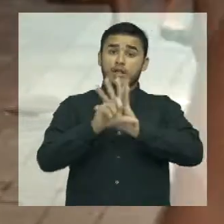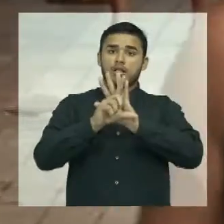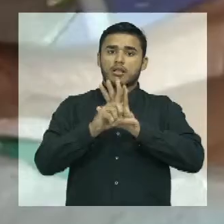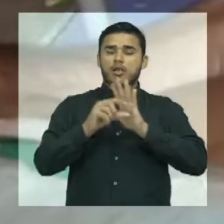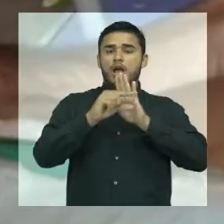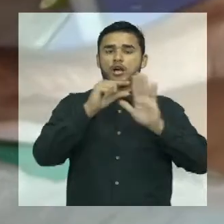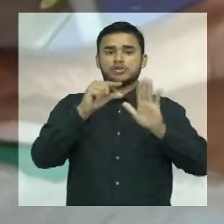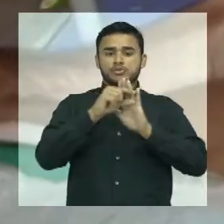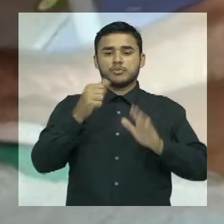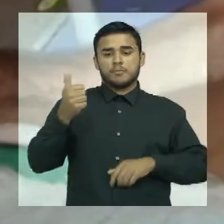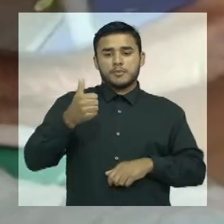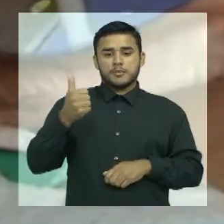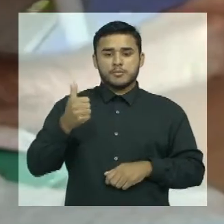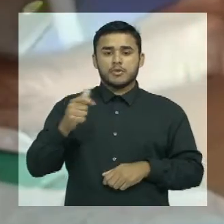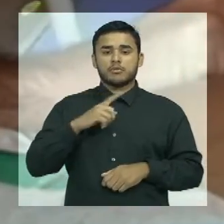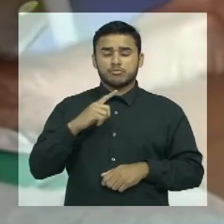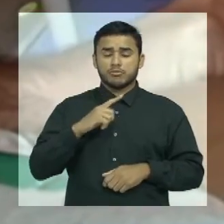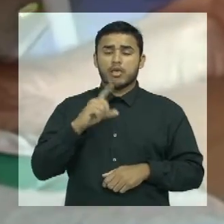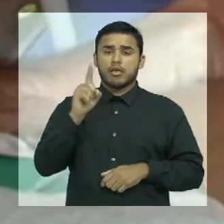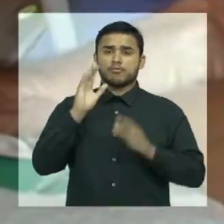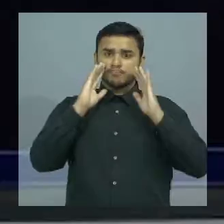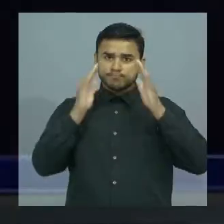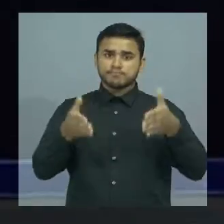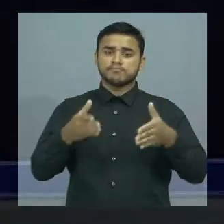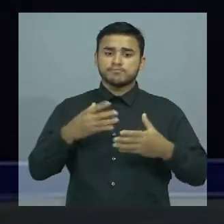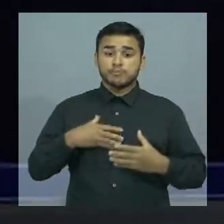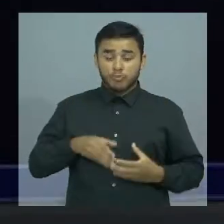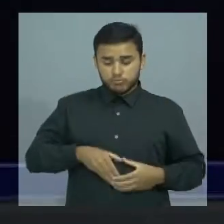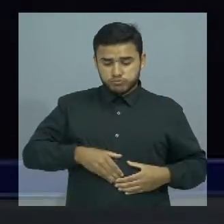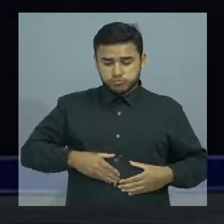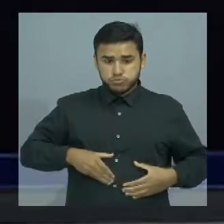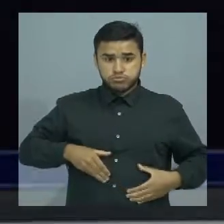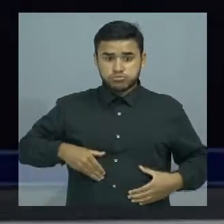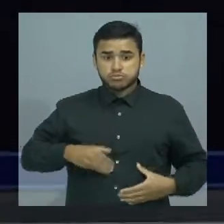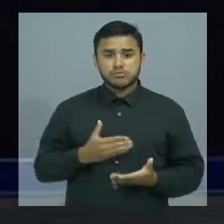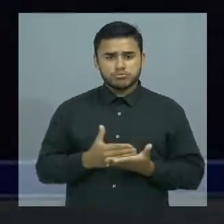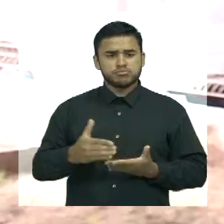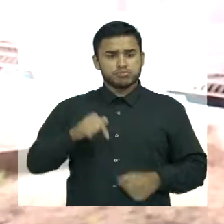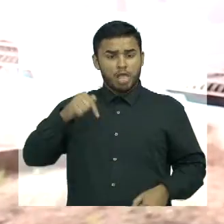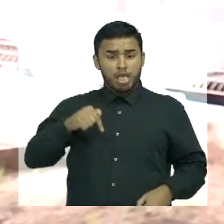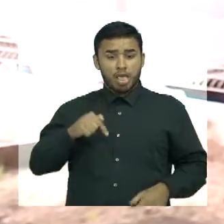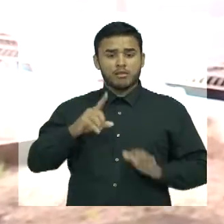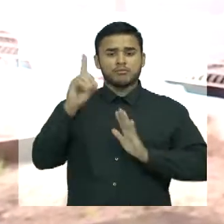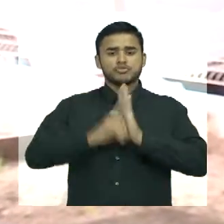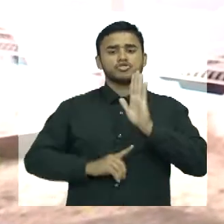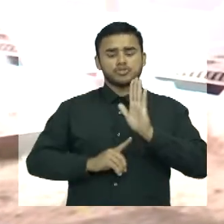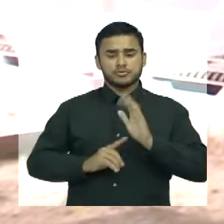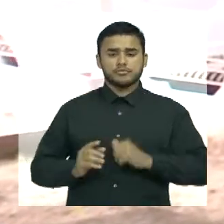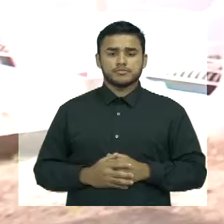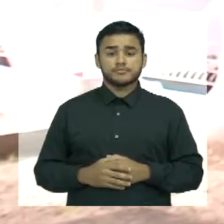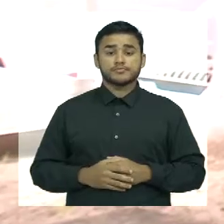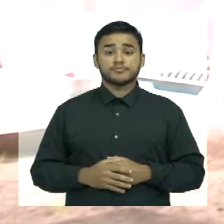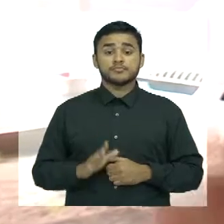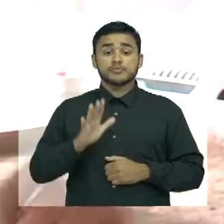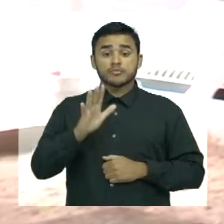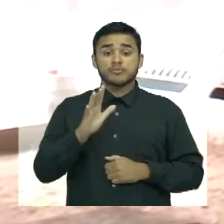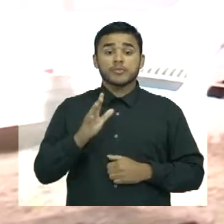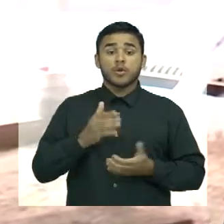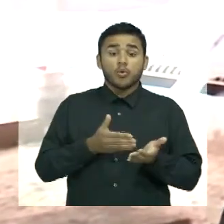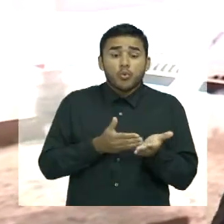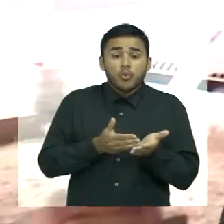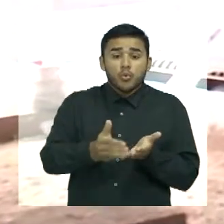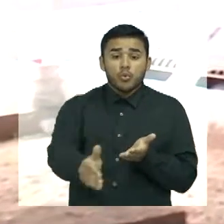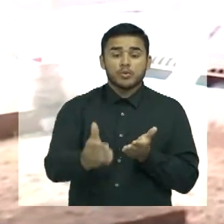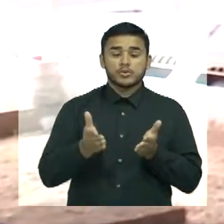artigo 1º que o nascituro possui direitos, desde a sua concepção. A partir do nascimento, se dá início